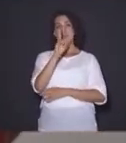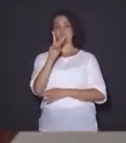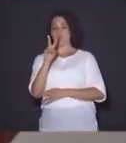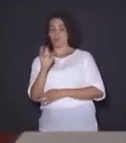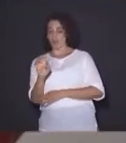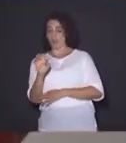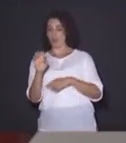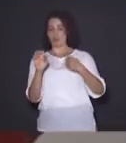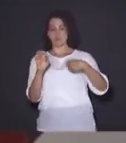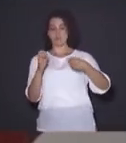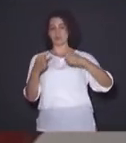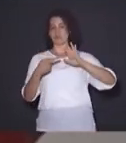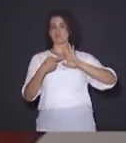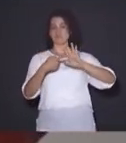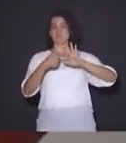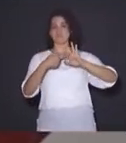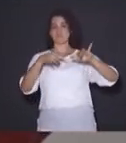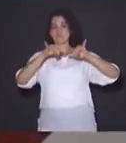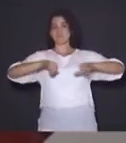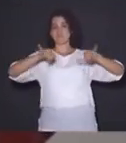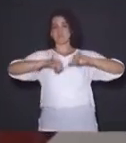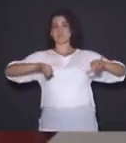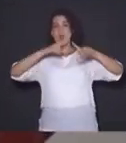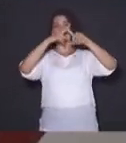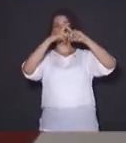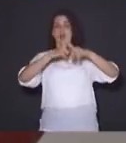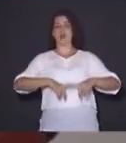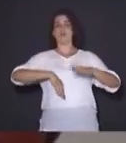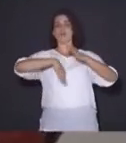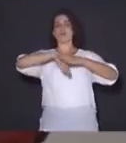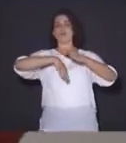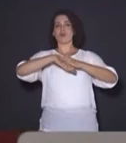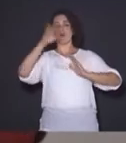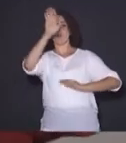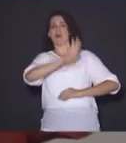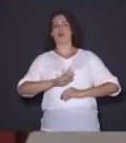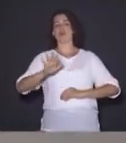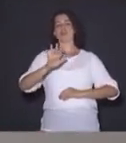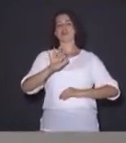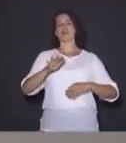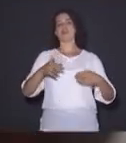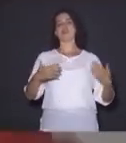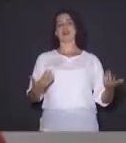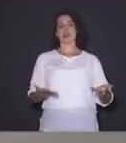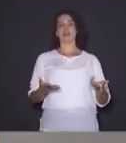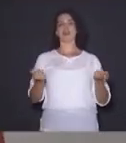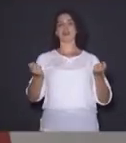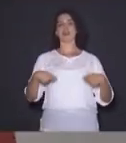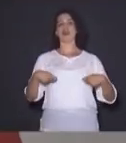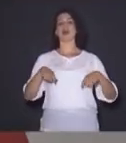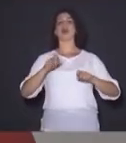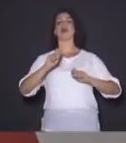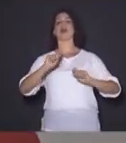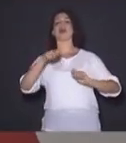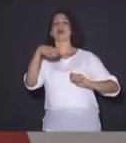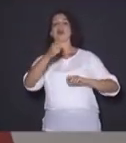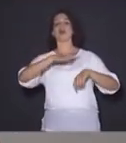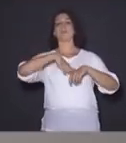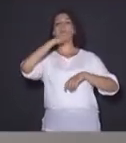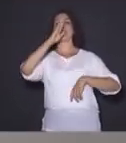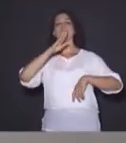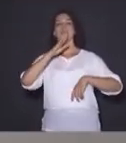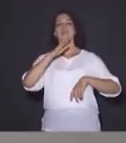de futebol e aí então você vai disputar quem tem ou não popularidade quem tem ou não